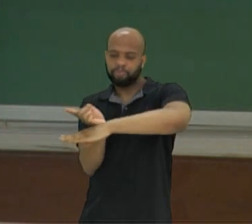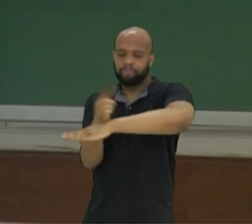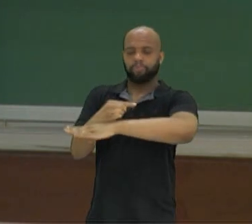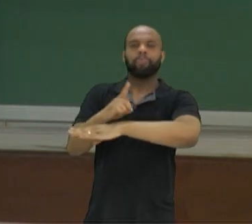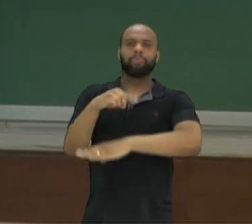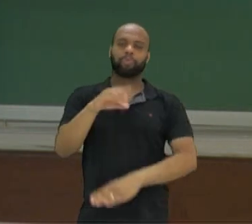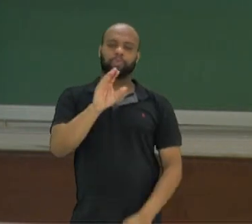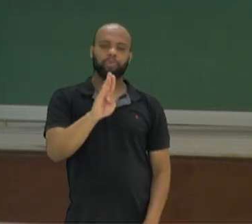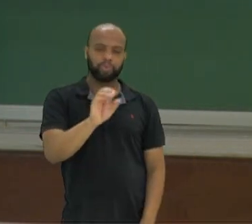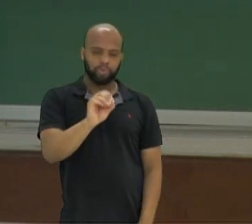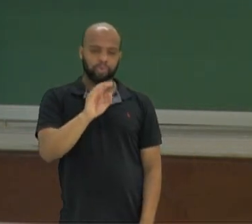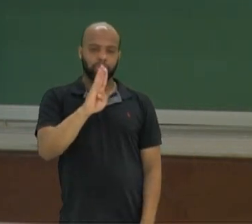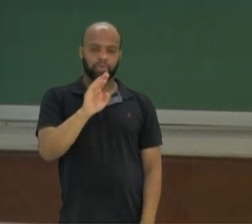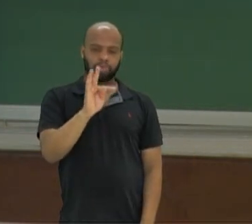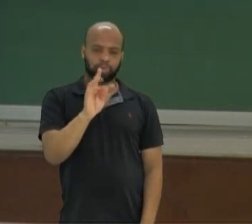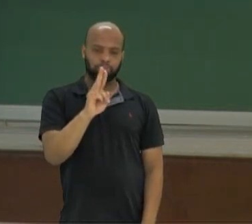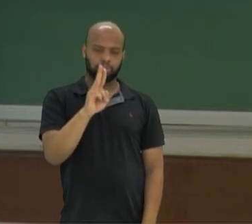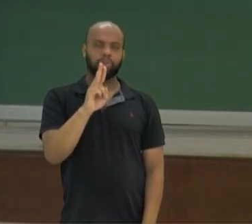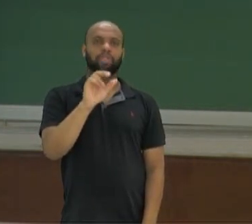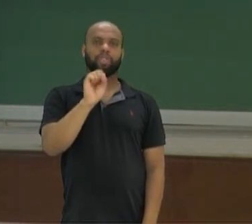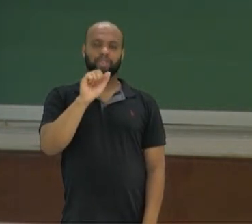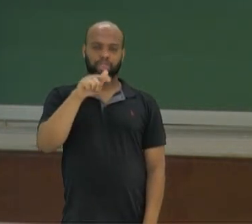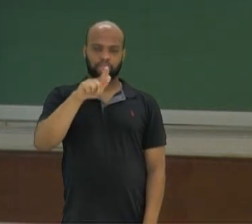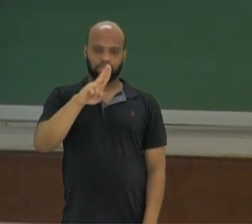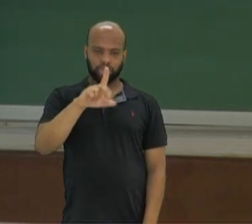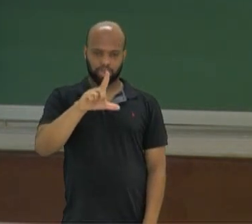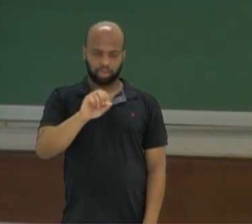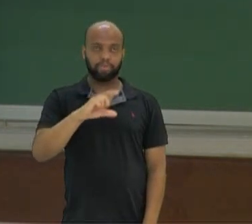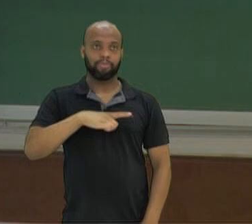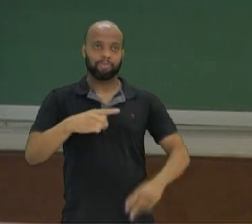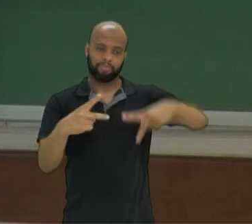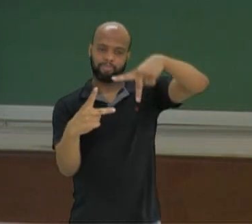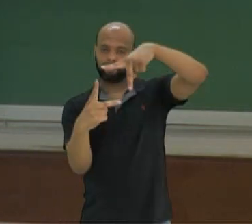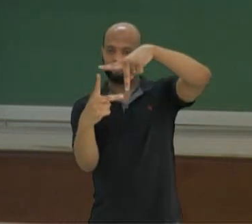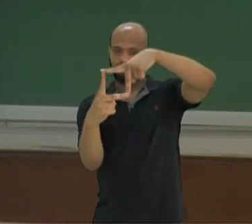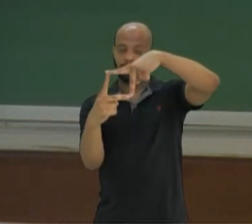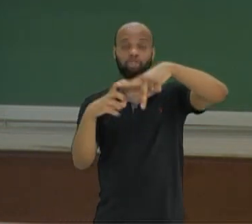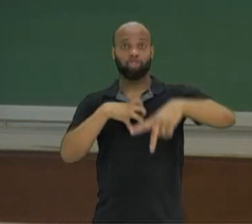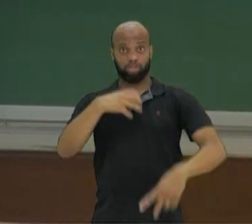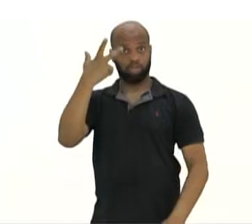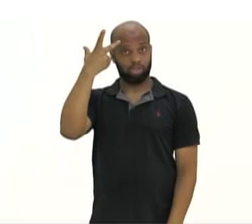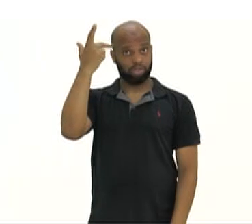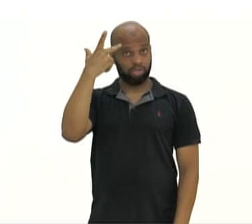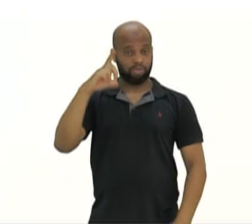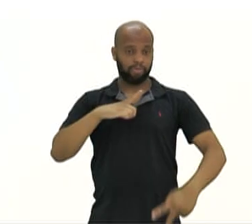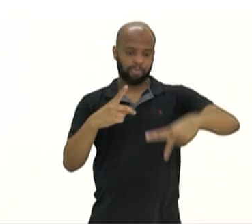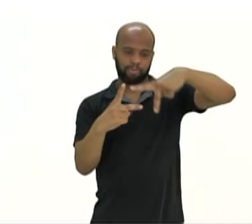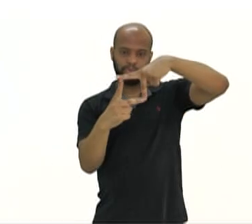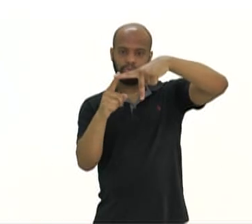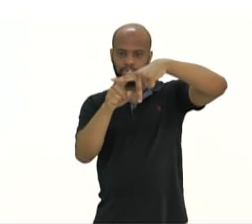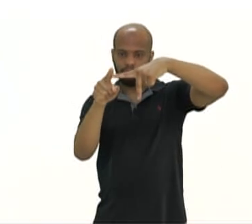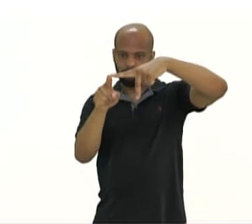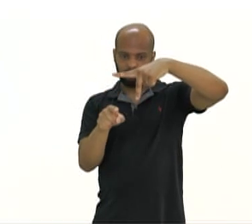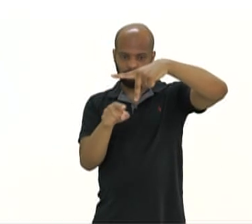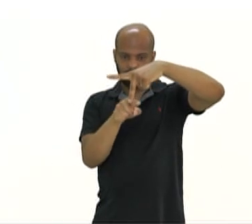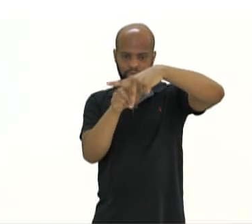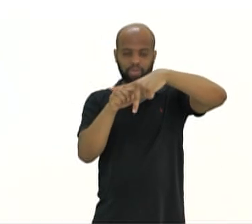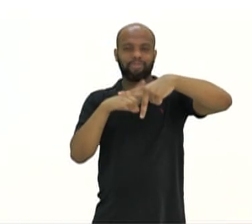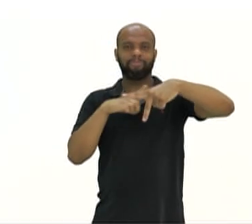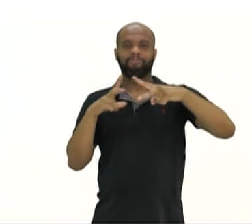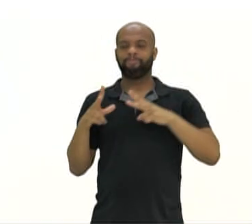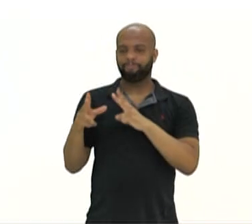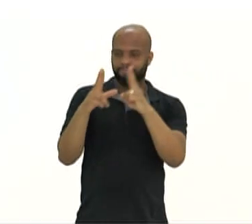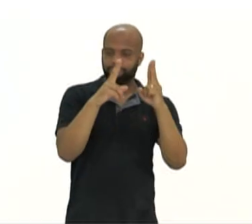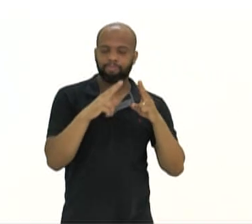Tranquilo? O quadrado. O quadrilátero regular, formado pelos quatro lados congruentes,